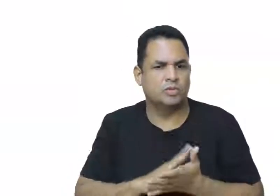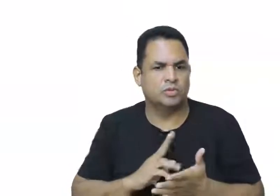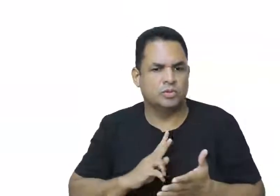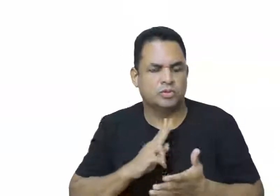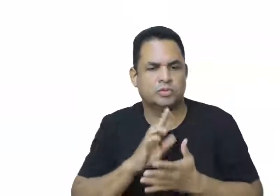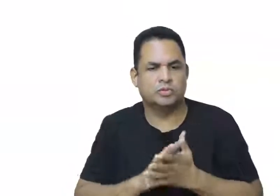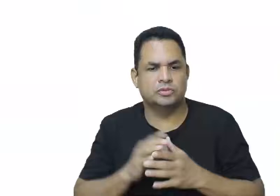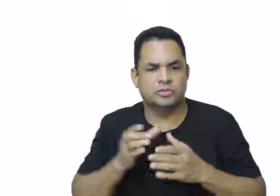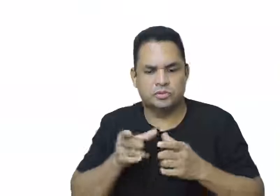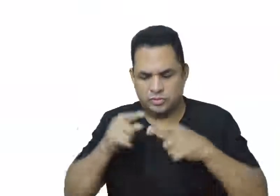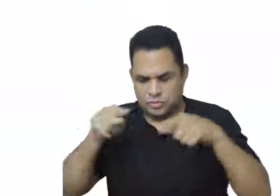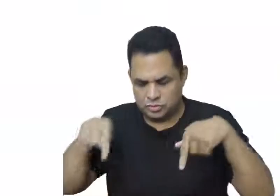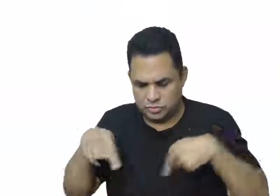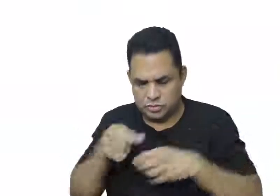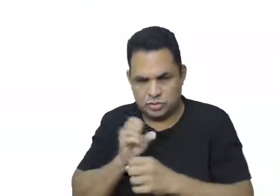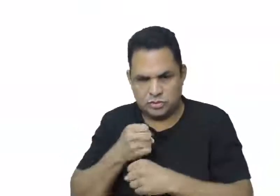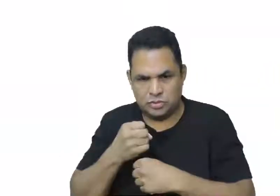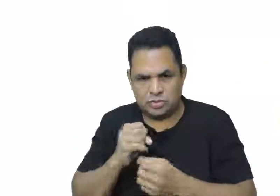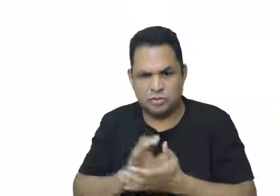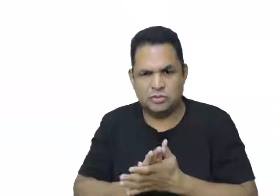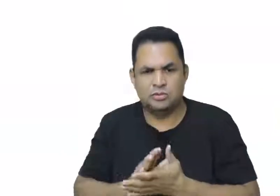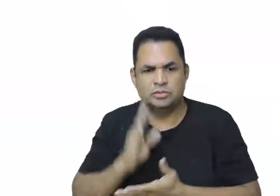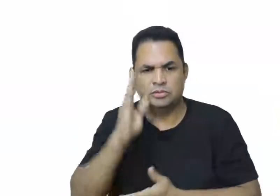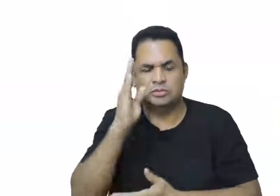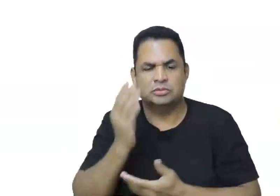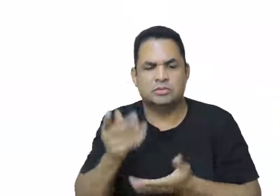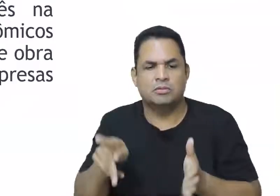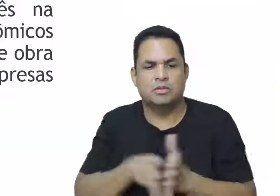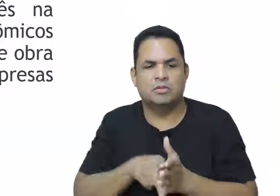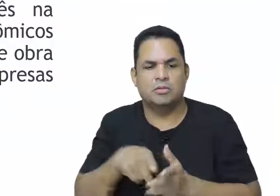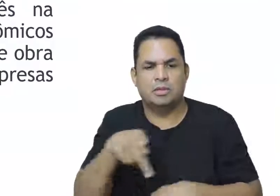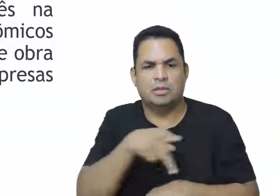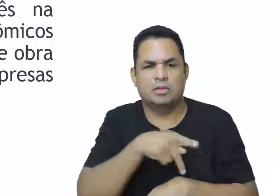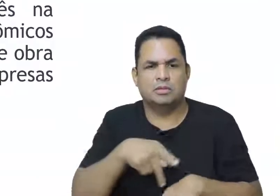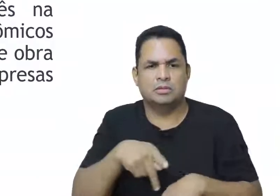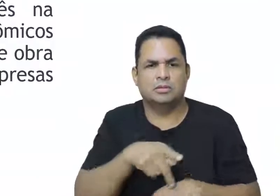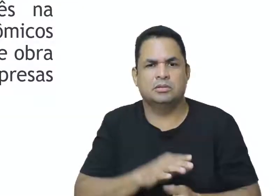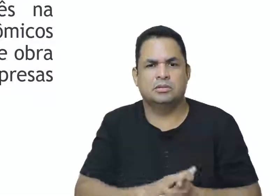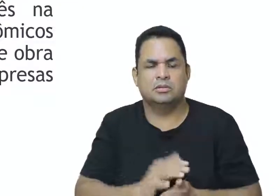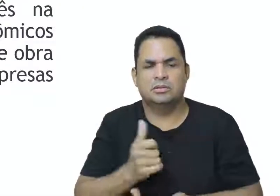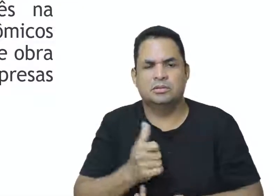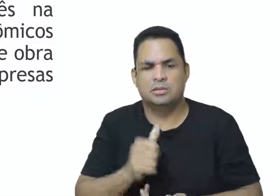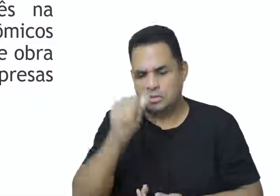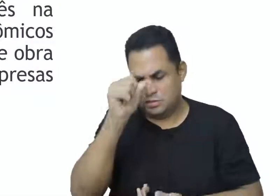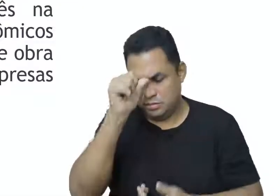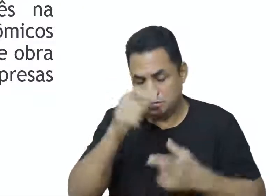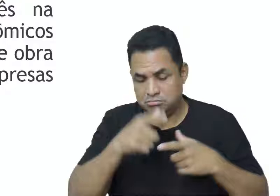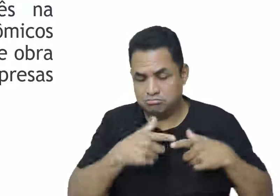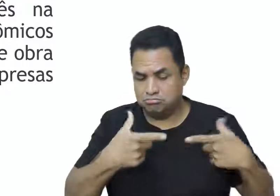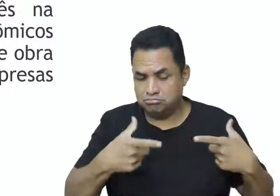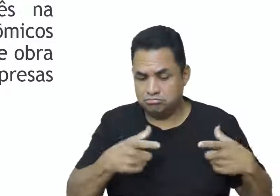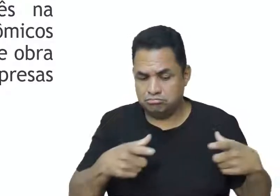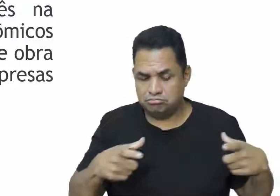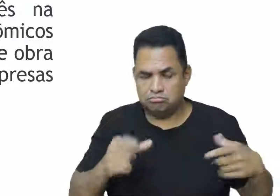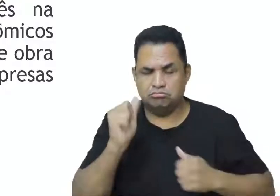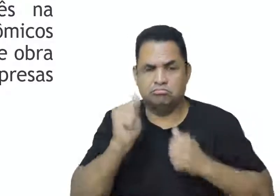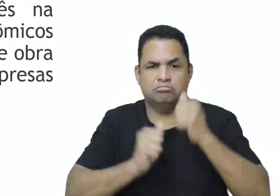dos laboratórios nacionais e um comércio internacional crescente. Portanto, a indústria da Índia vem sempre crescendo,